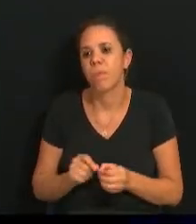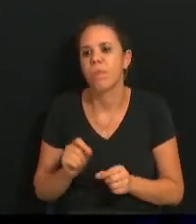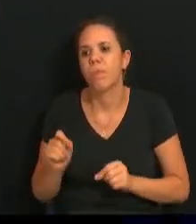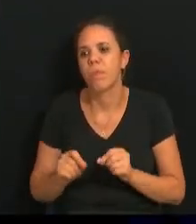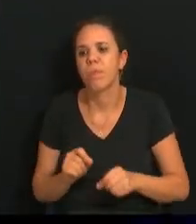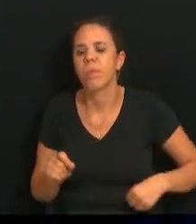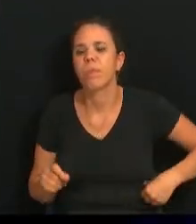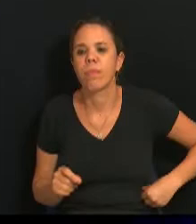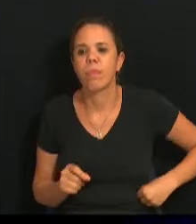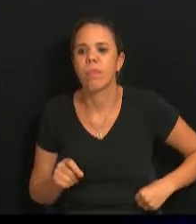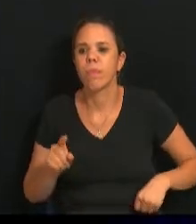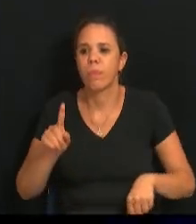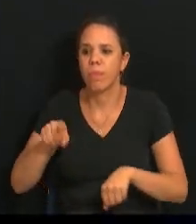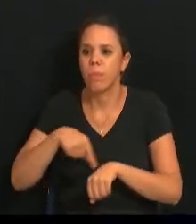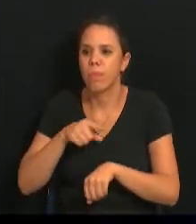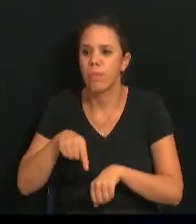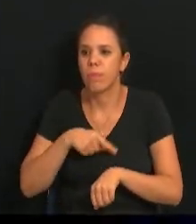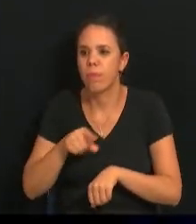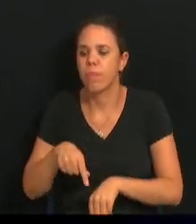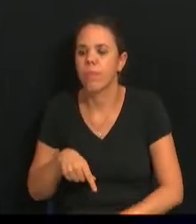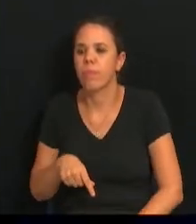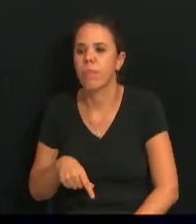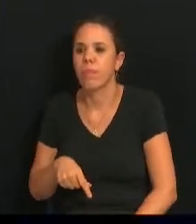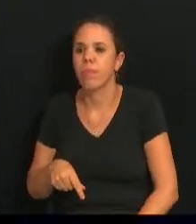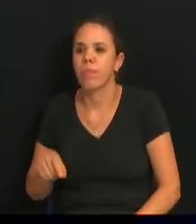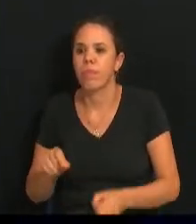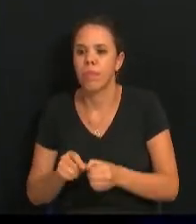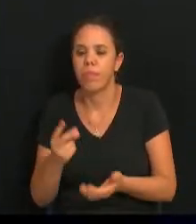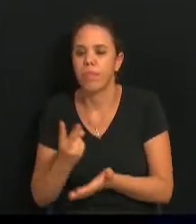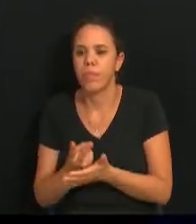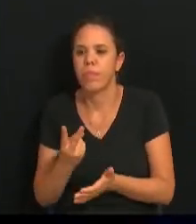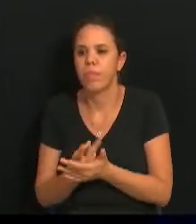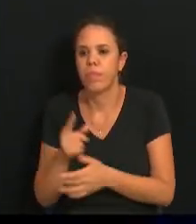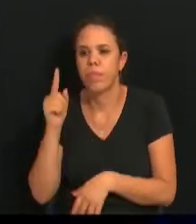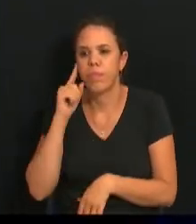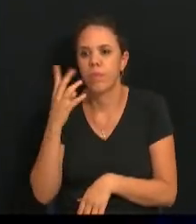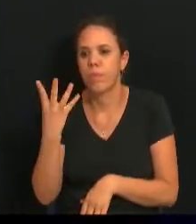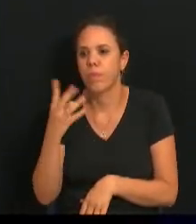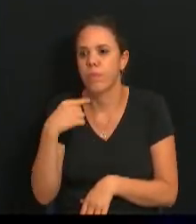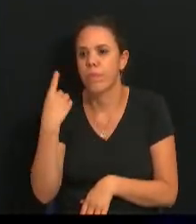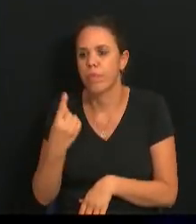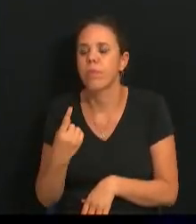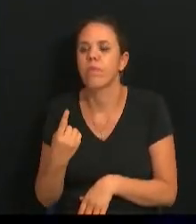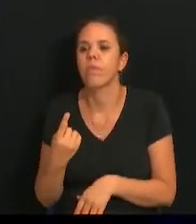essas horas feitas no mesmo dia, 4 horas, fossem